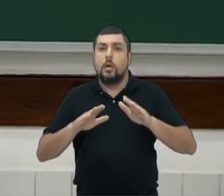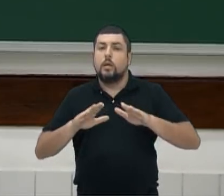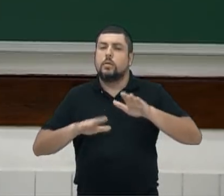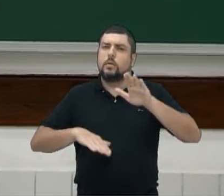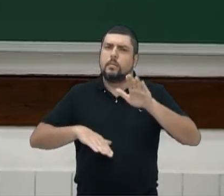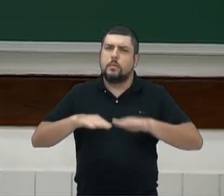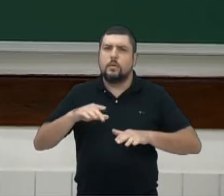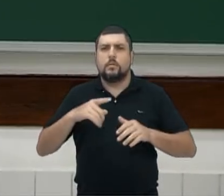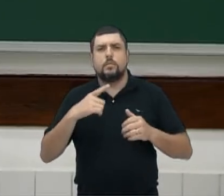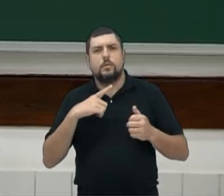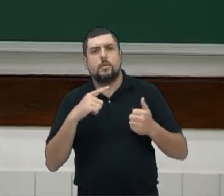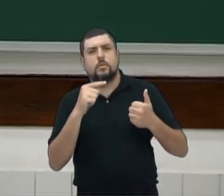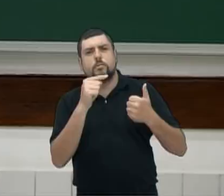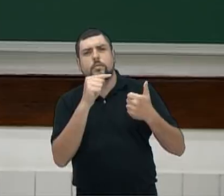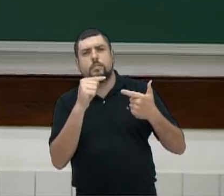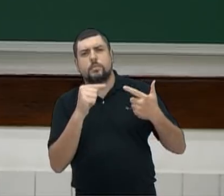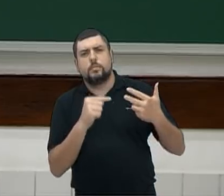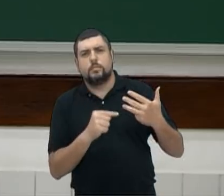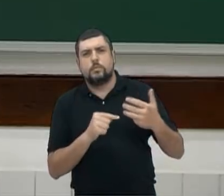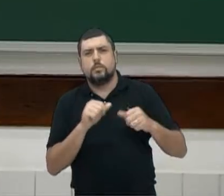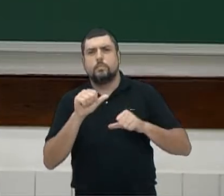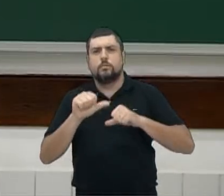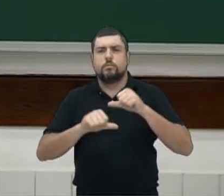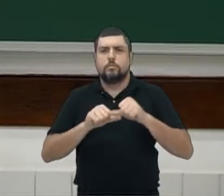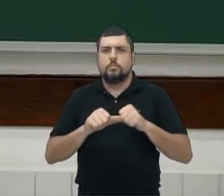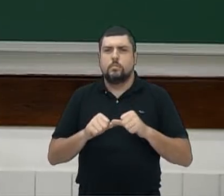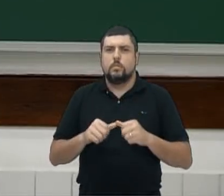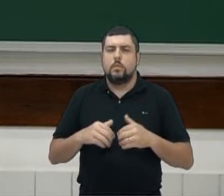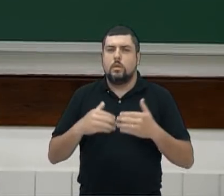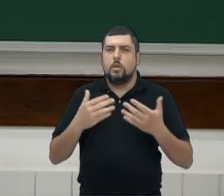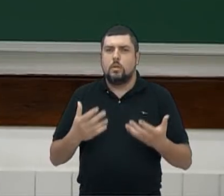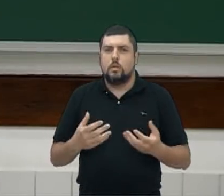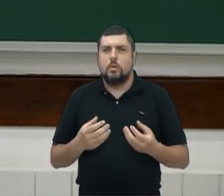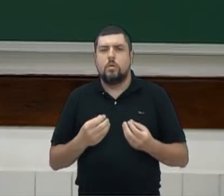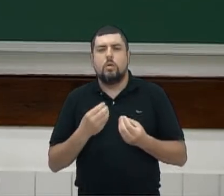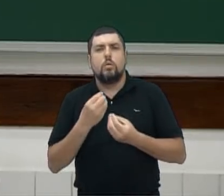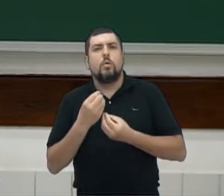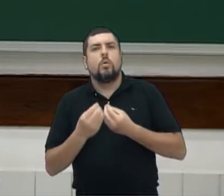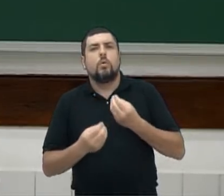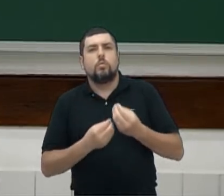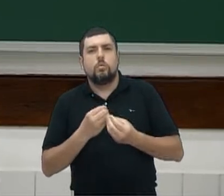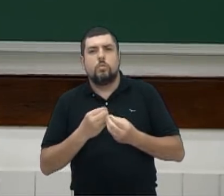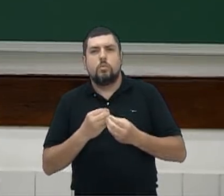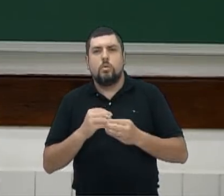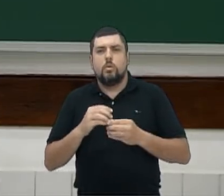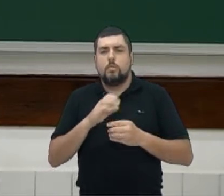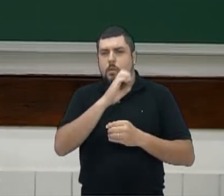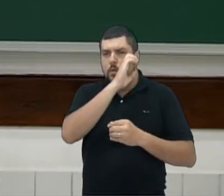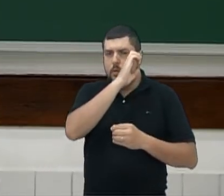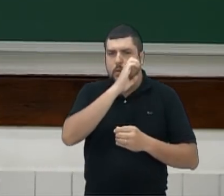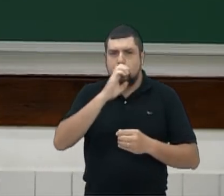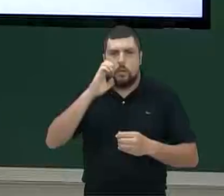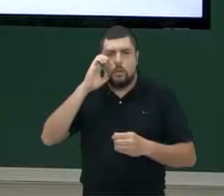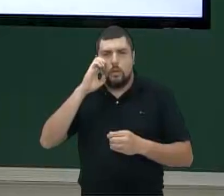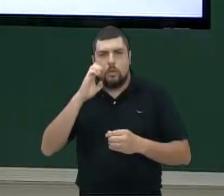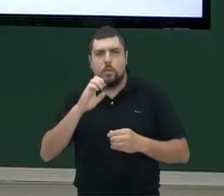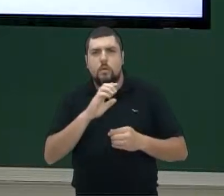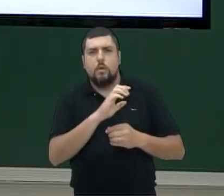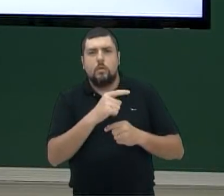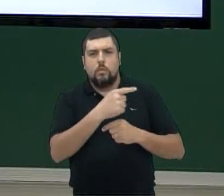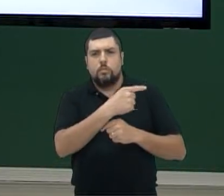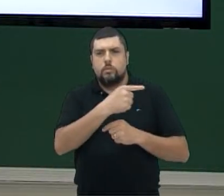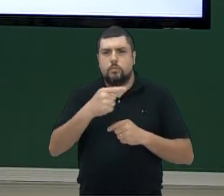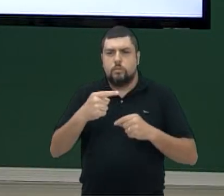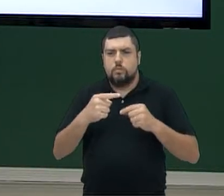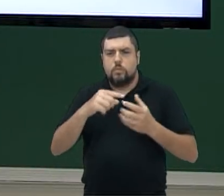série de fatores. Um deles é a latitude, é a distância em relação à linha do Equador. Quanto mais distante